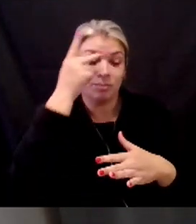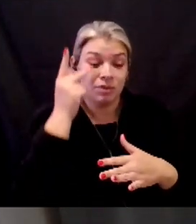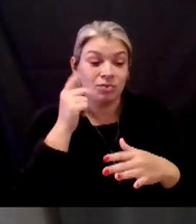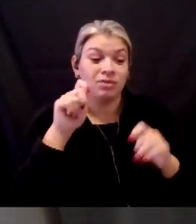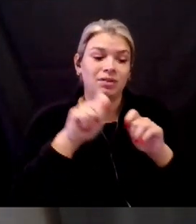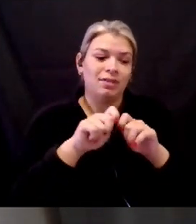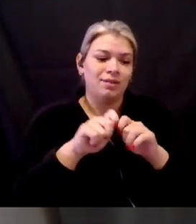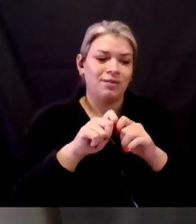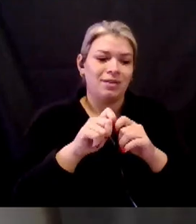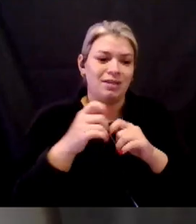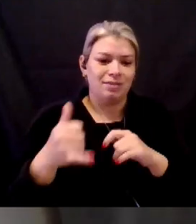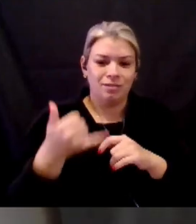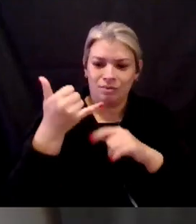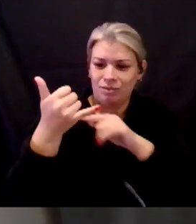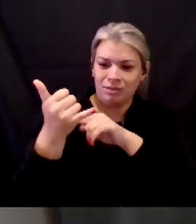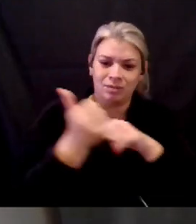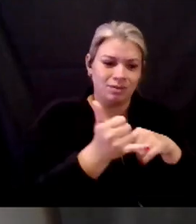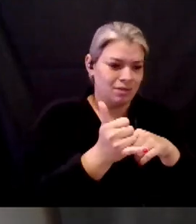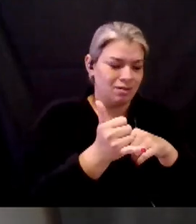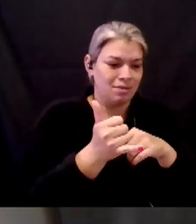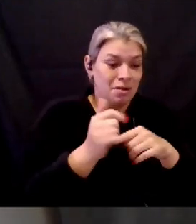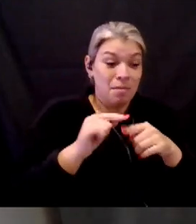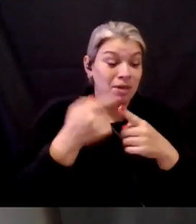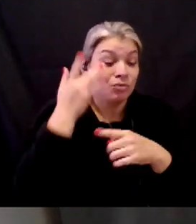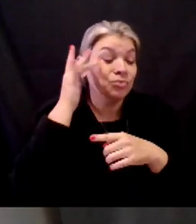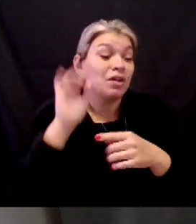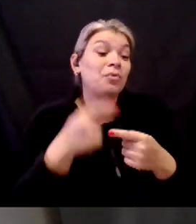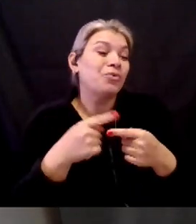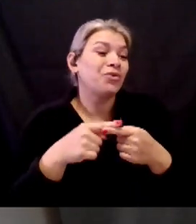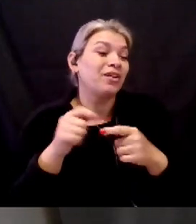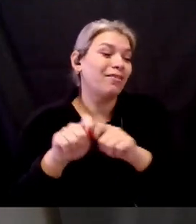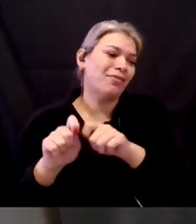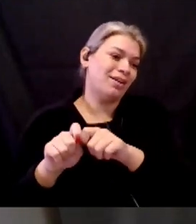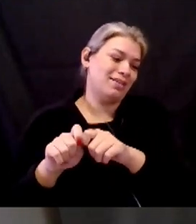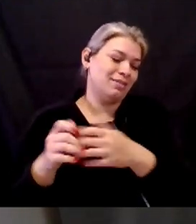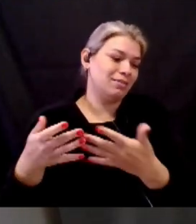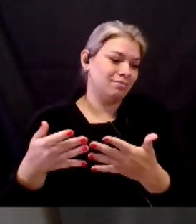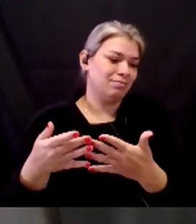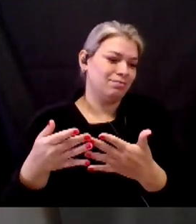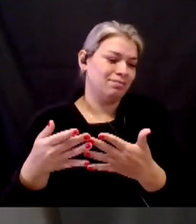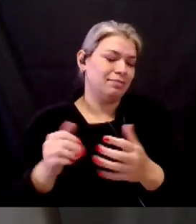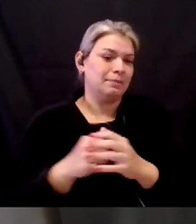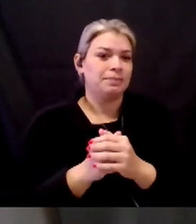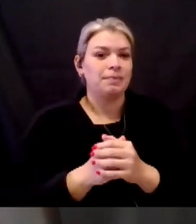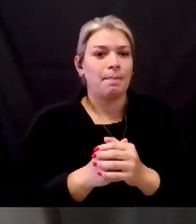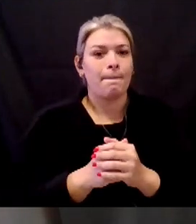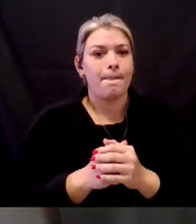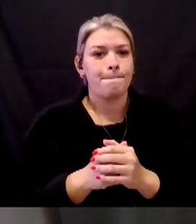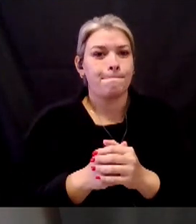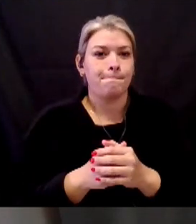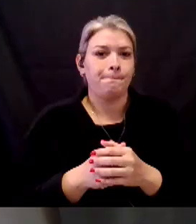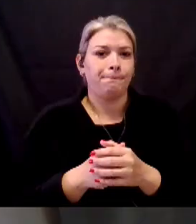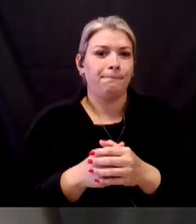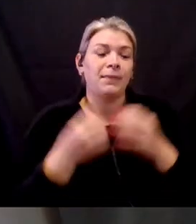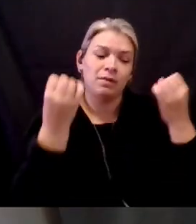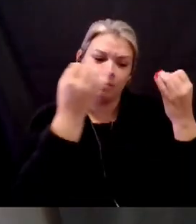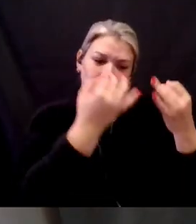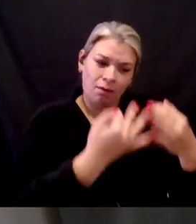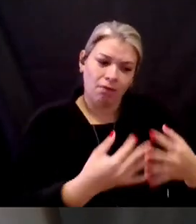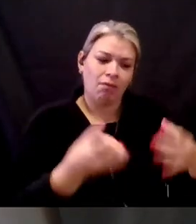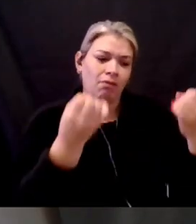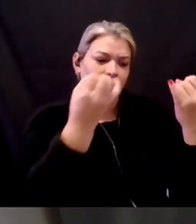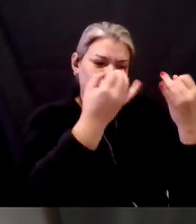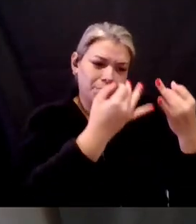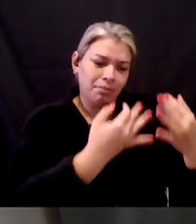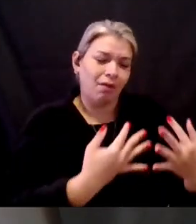elas sabem por que elas estão fazendo, né? Verdade. E aí, né, dá pra gente entrar em mais camadas, do tipo,